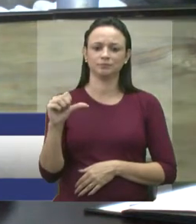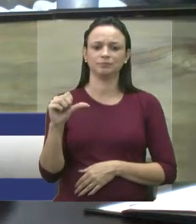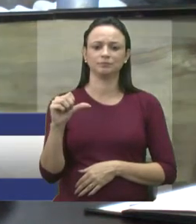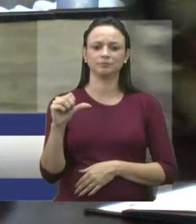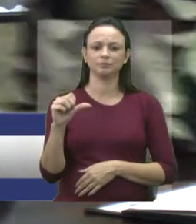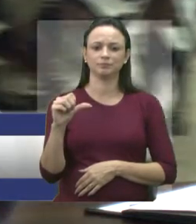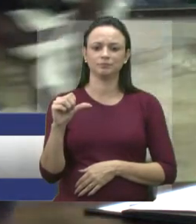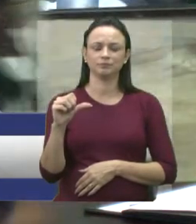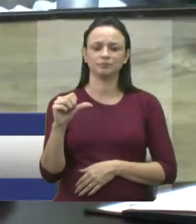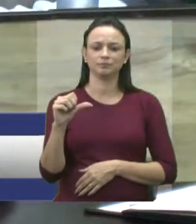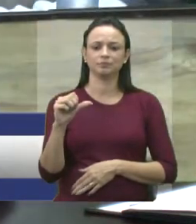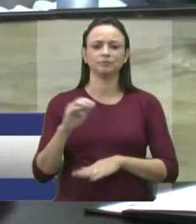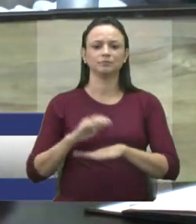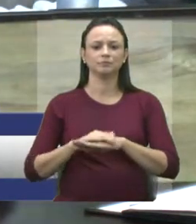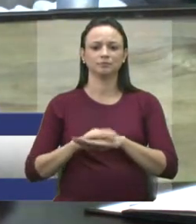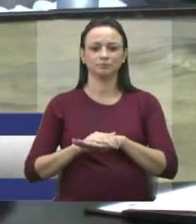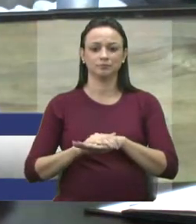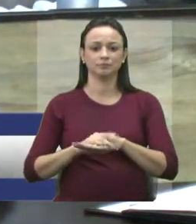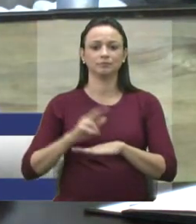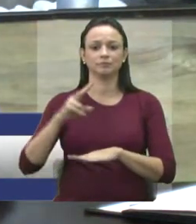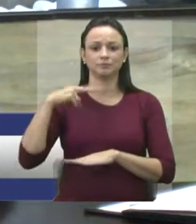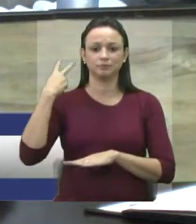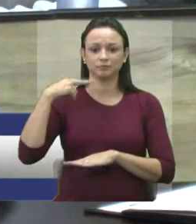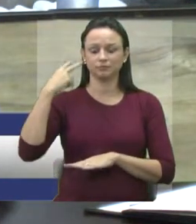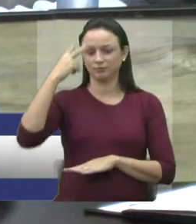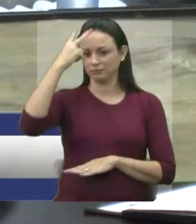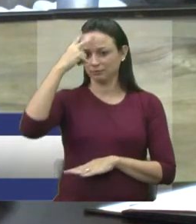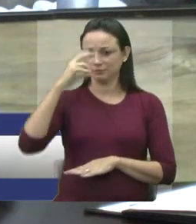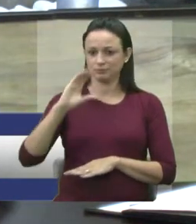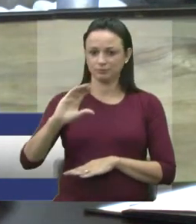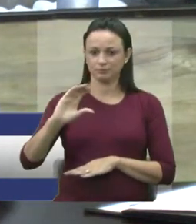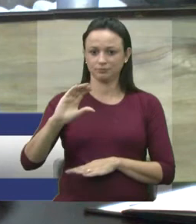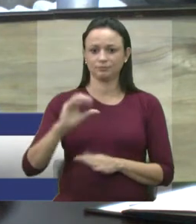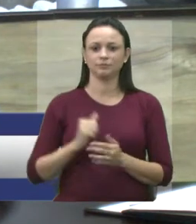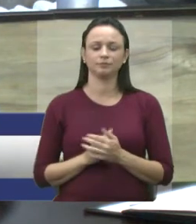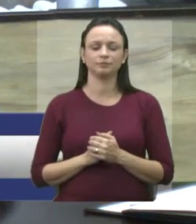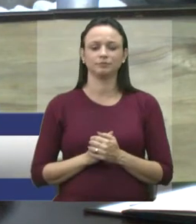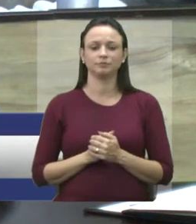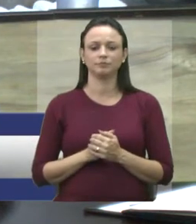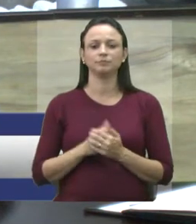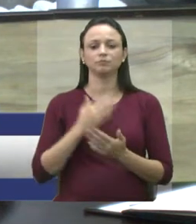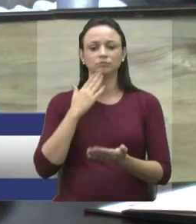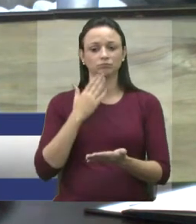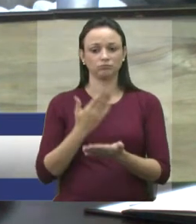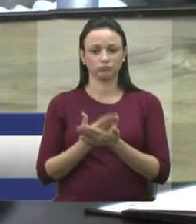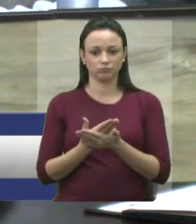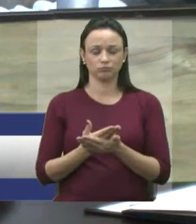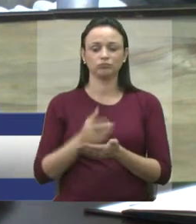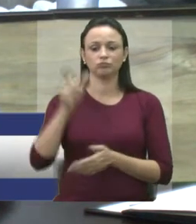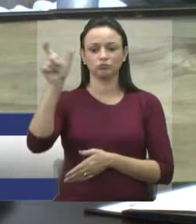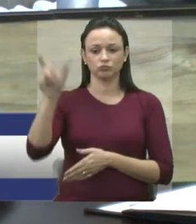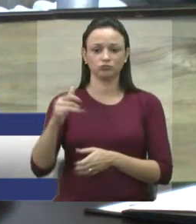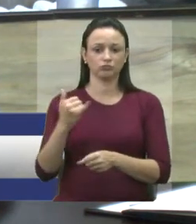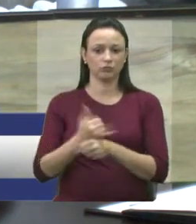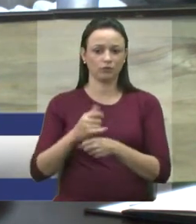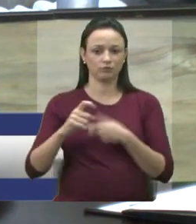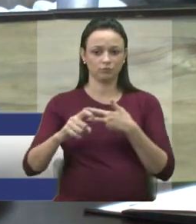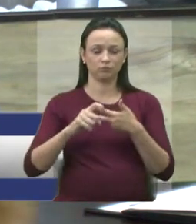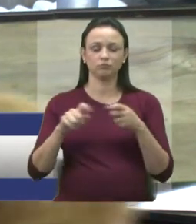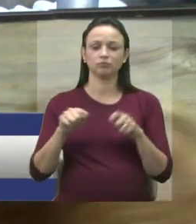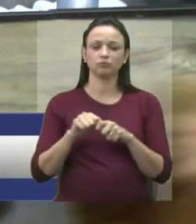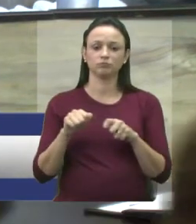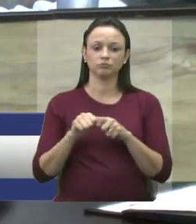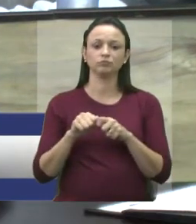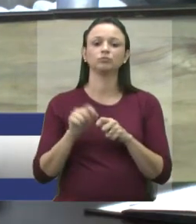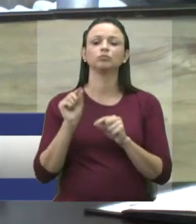640/2019. Autoria, vereador Roberto Carlos Vanucci, requerendo ao chefe do Executivo que proceda